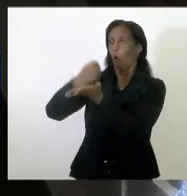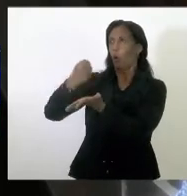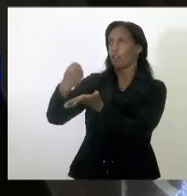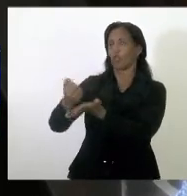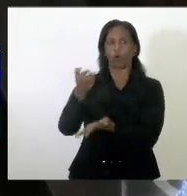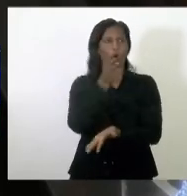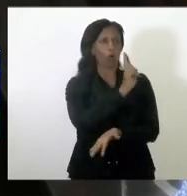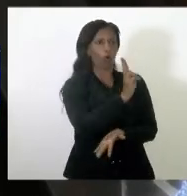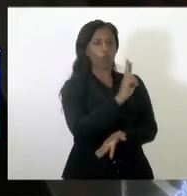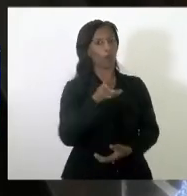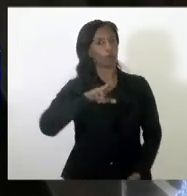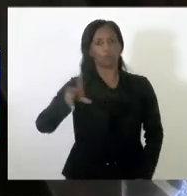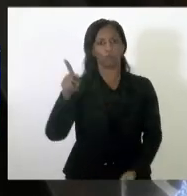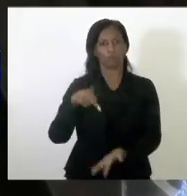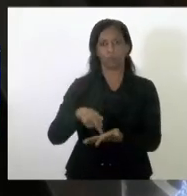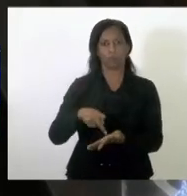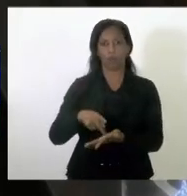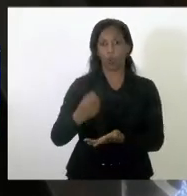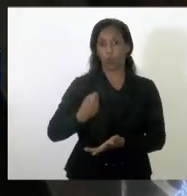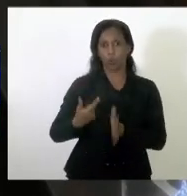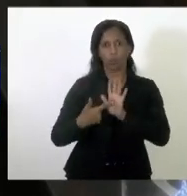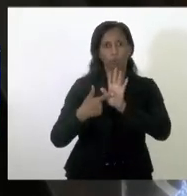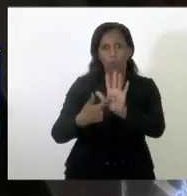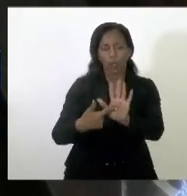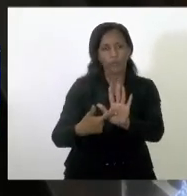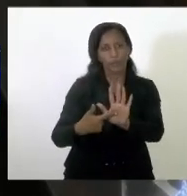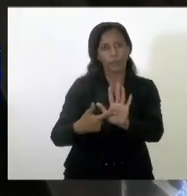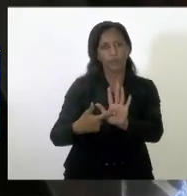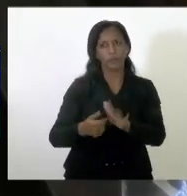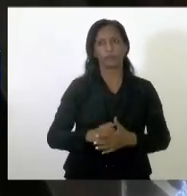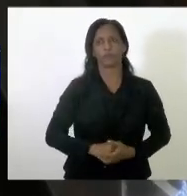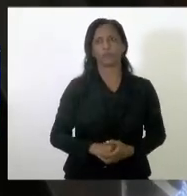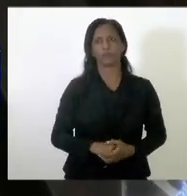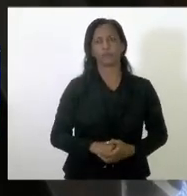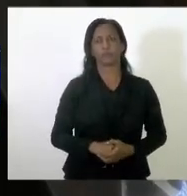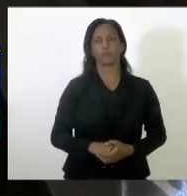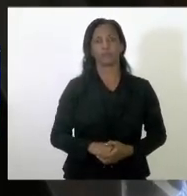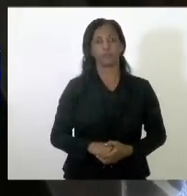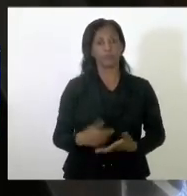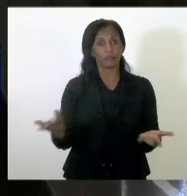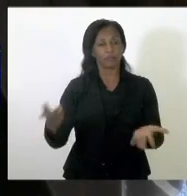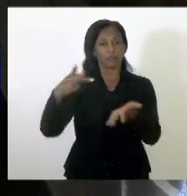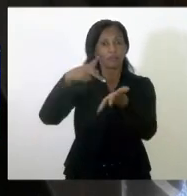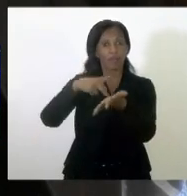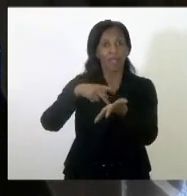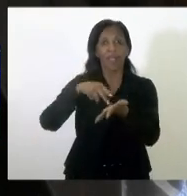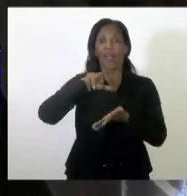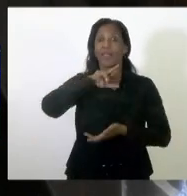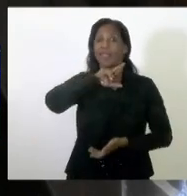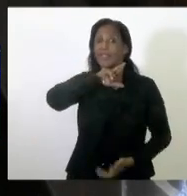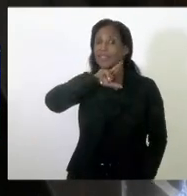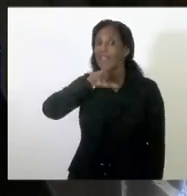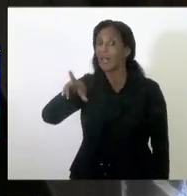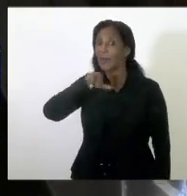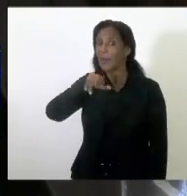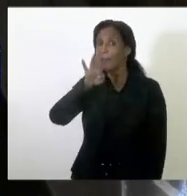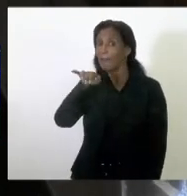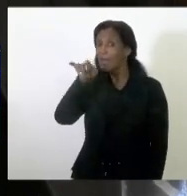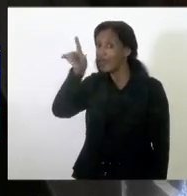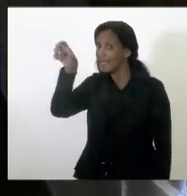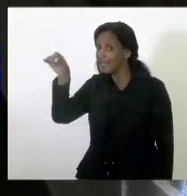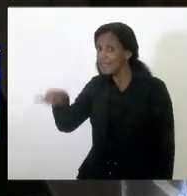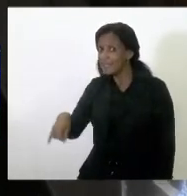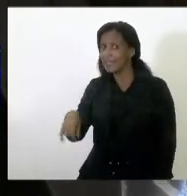nomeou. Isso não é verdadeiro. Os números não revelam isso. Né? Mais contribui o que menos recebe. Exatamente, não é bem assim que essa crise